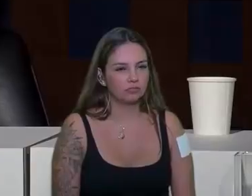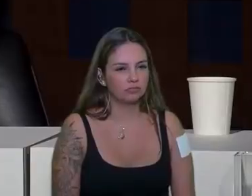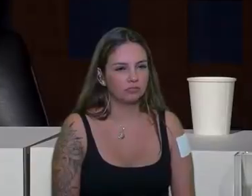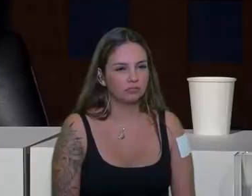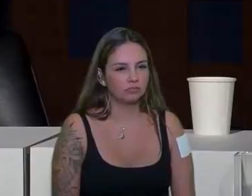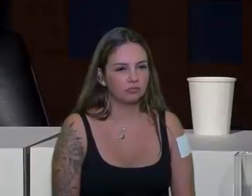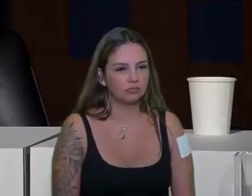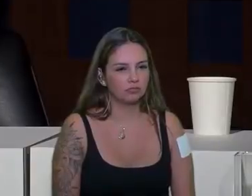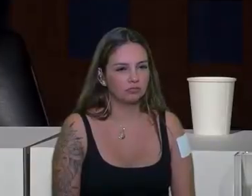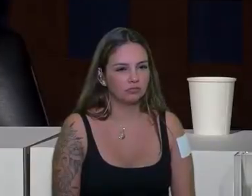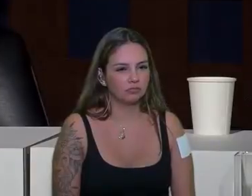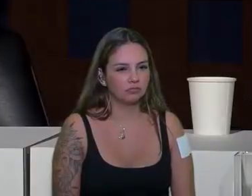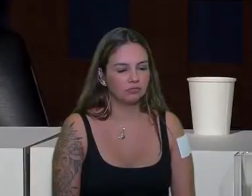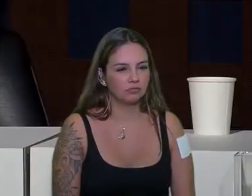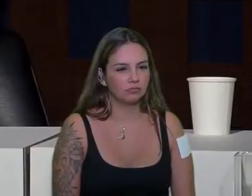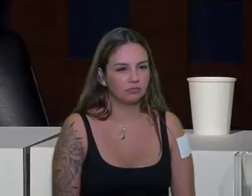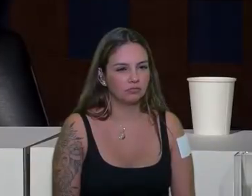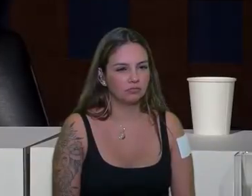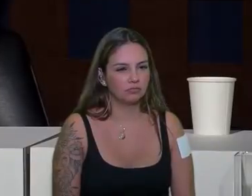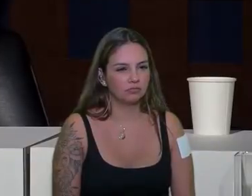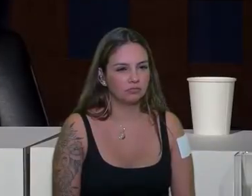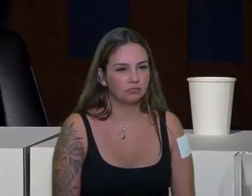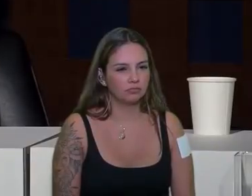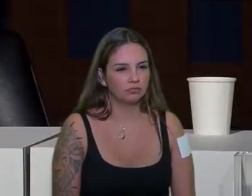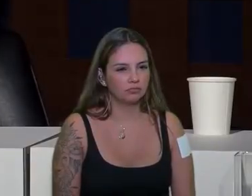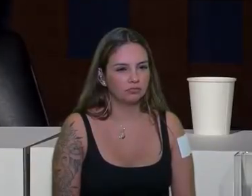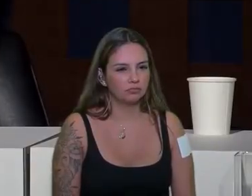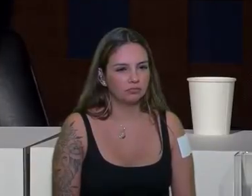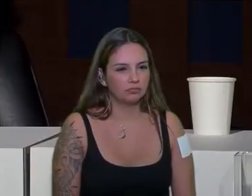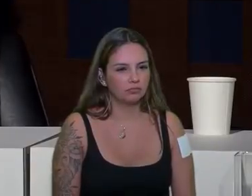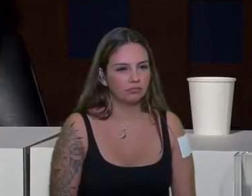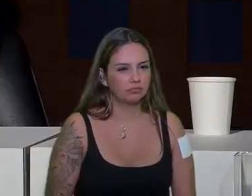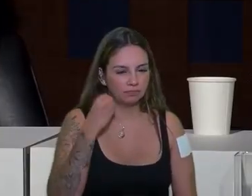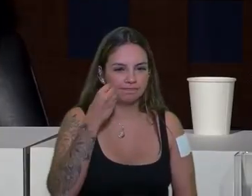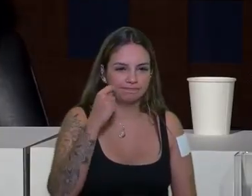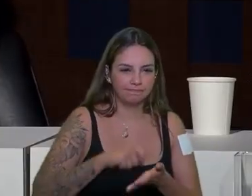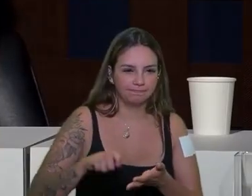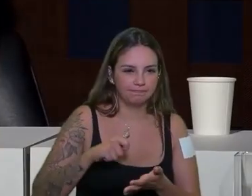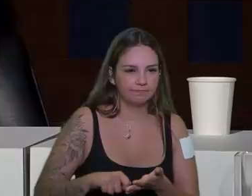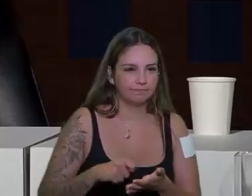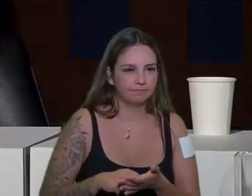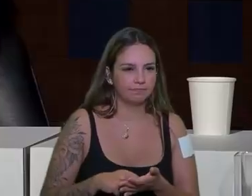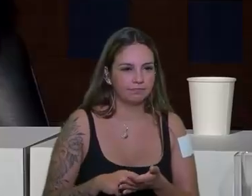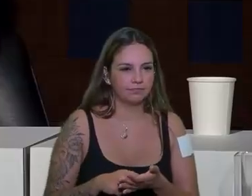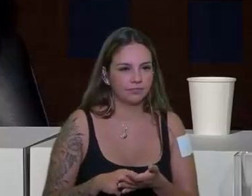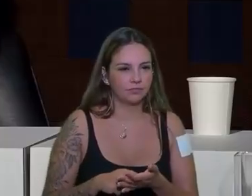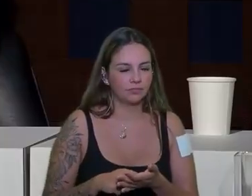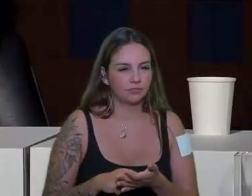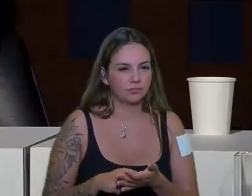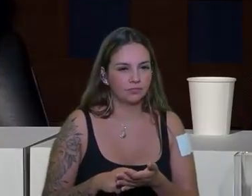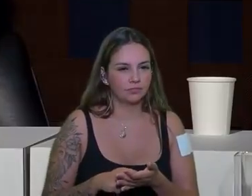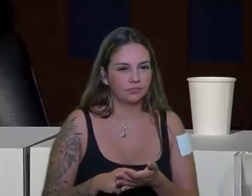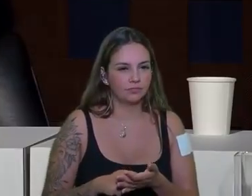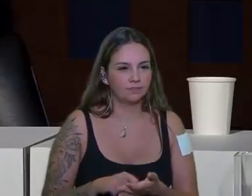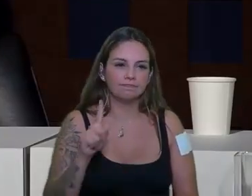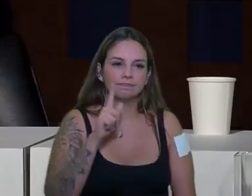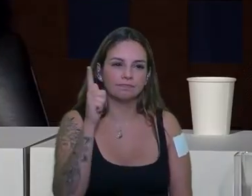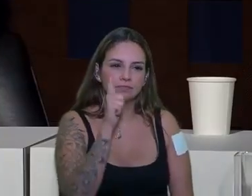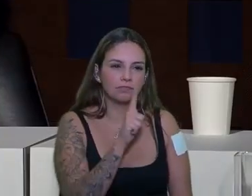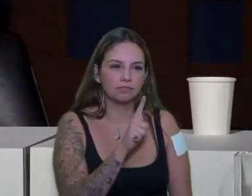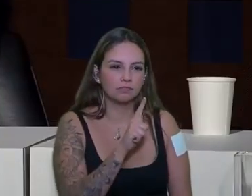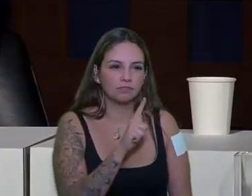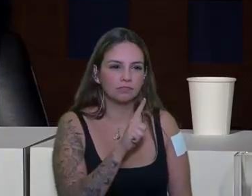fosse um PIBID. Então, eu tinha essa experiência, mas eu tinha experiência como escritora. E eu não